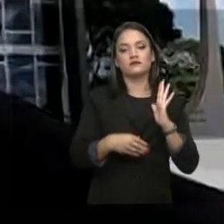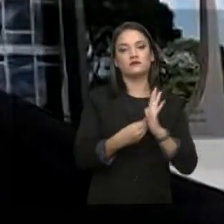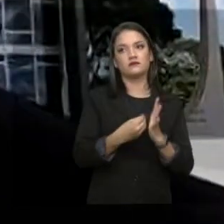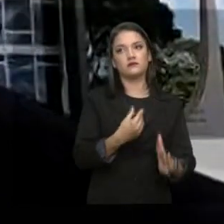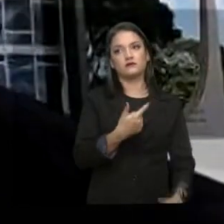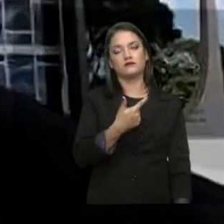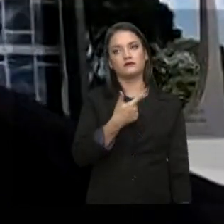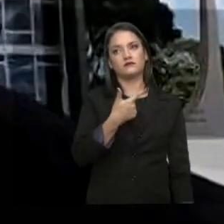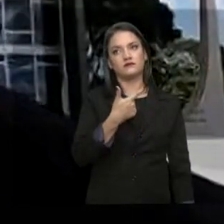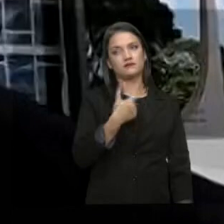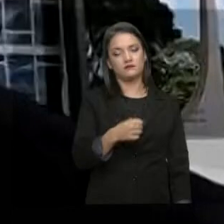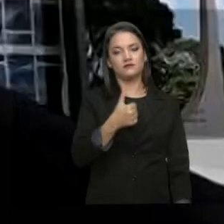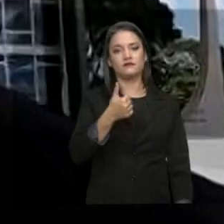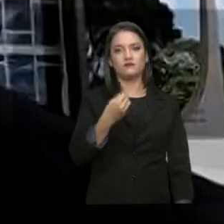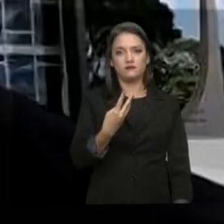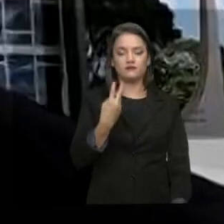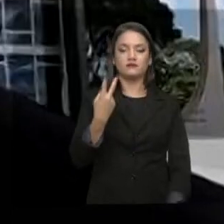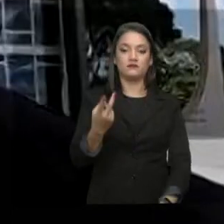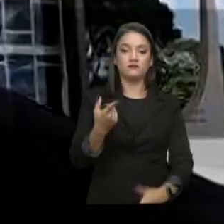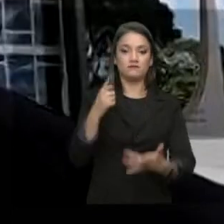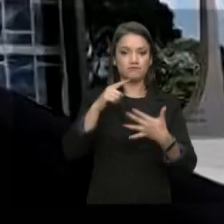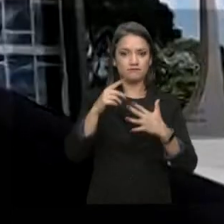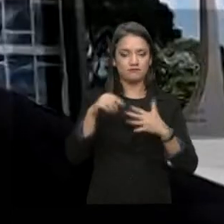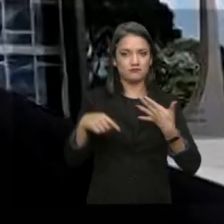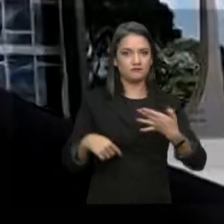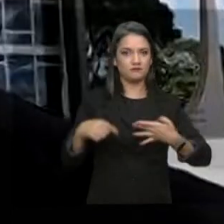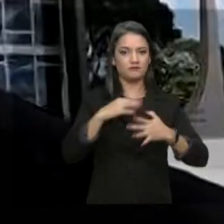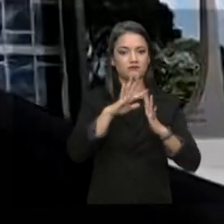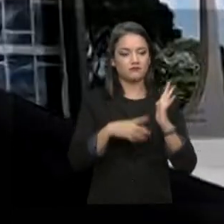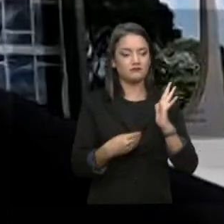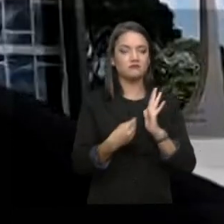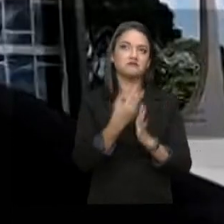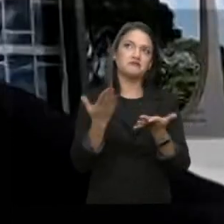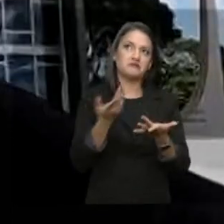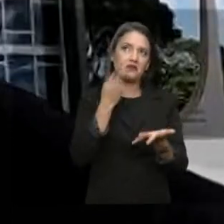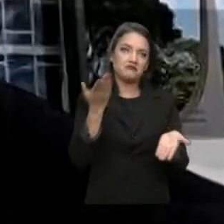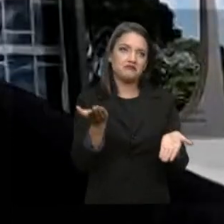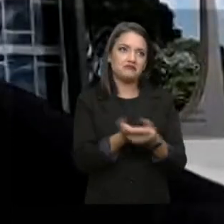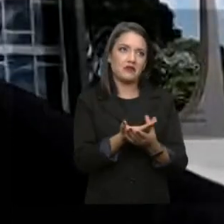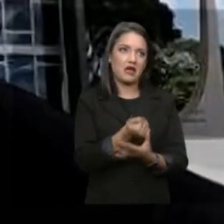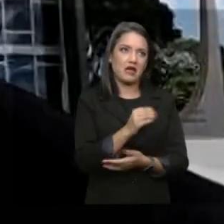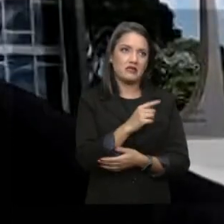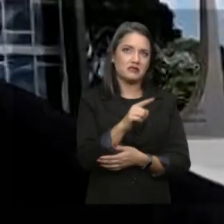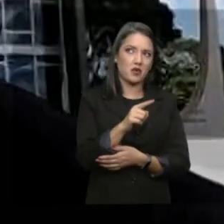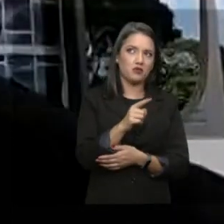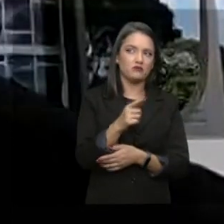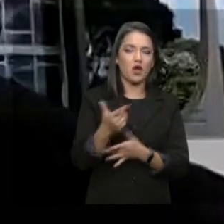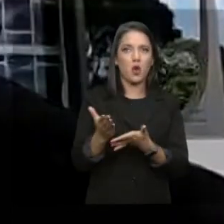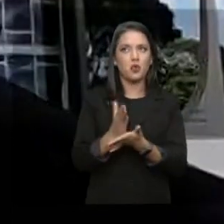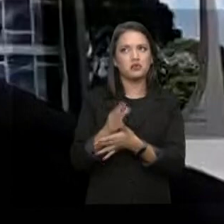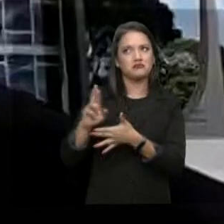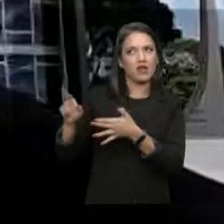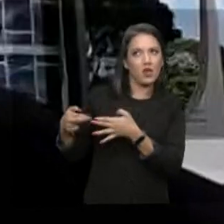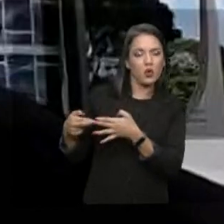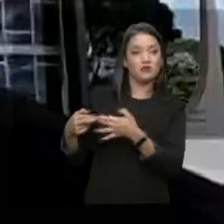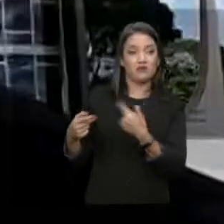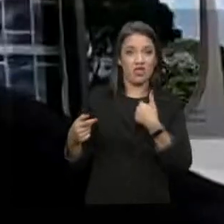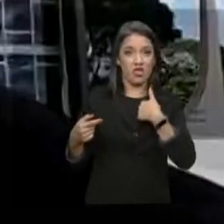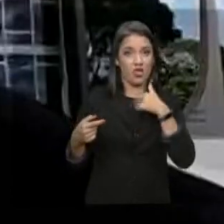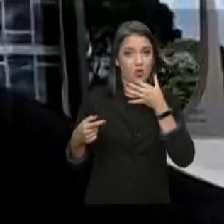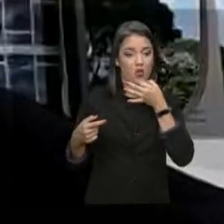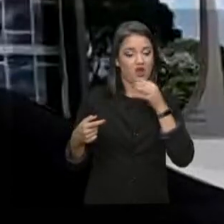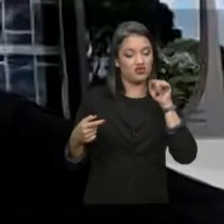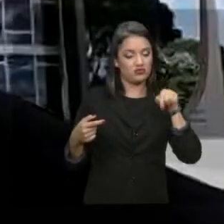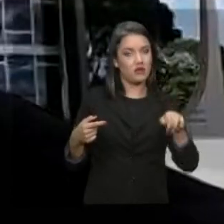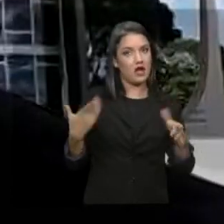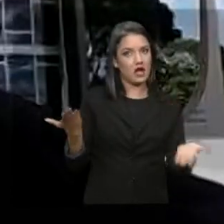20.132. A reclamação, tecnicamente, alguns entendem ser ação, outros entendem ser recurso. Eu mesmo entendo ser ação, mas,